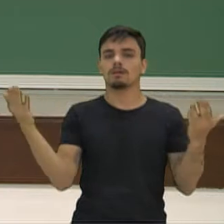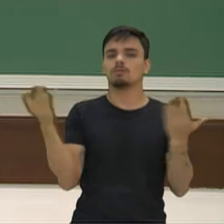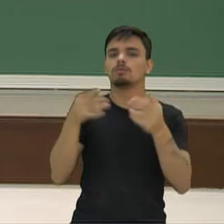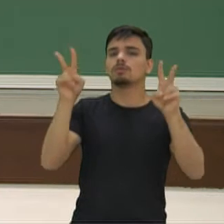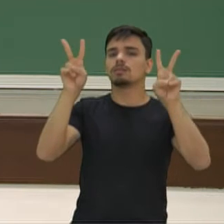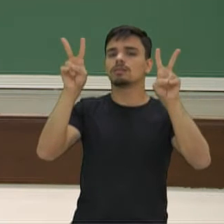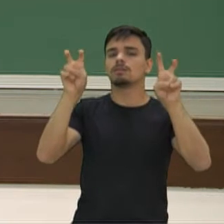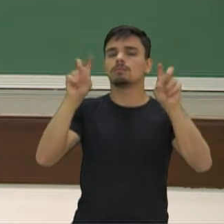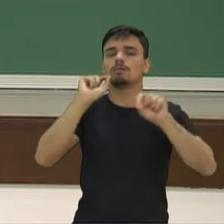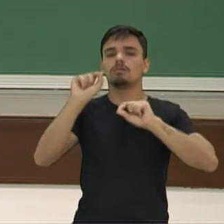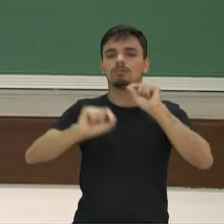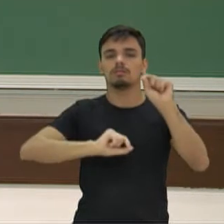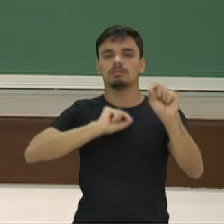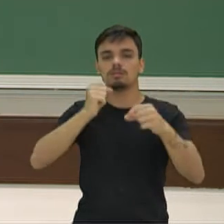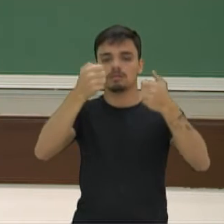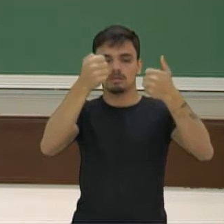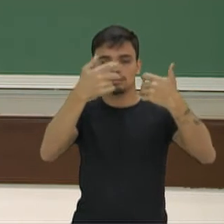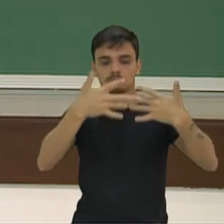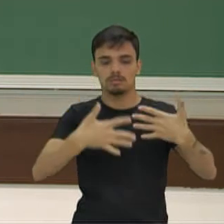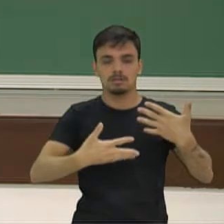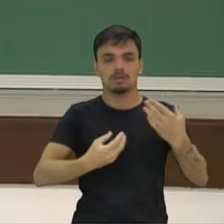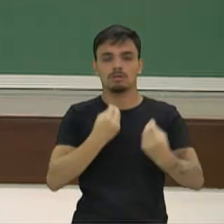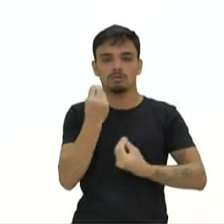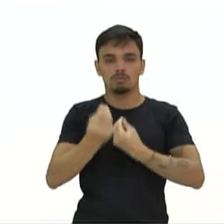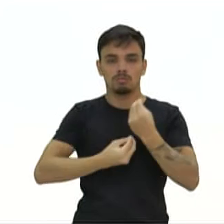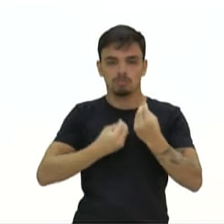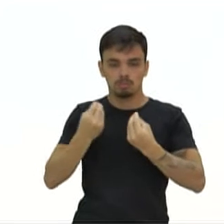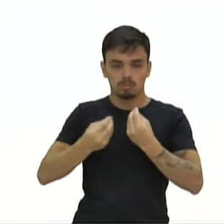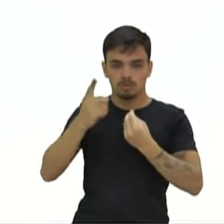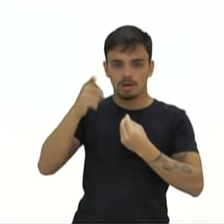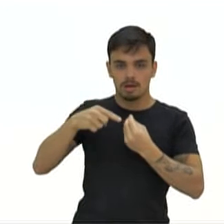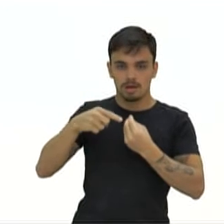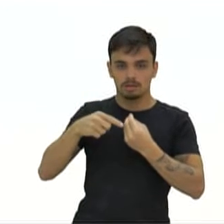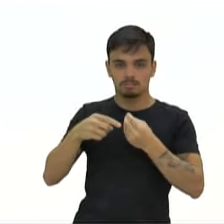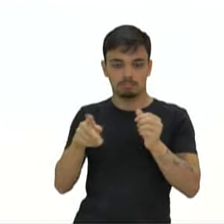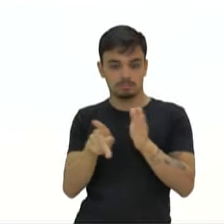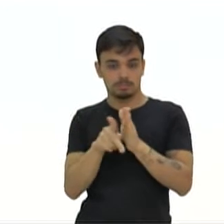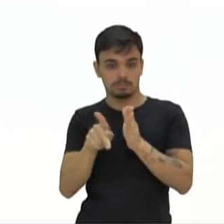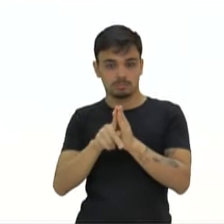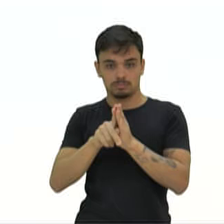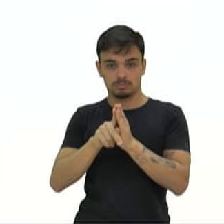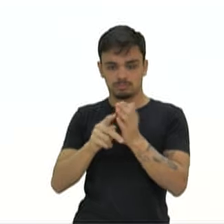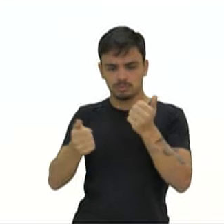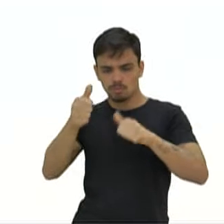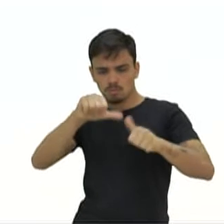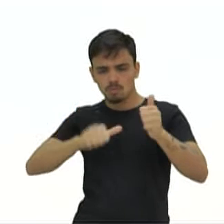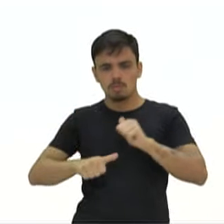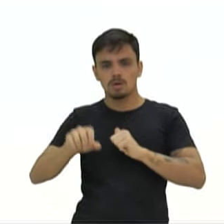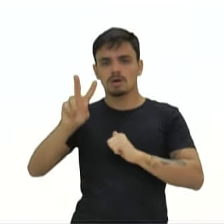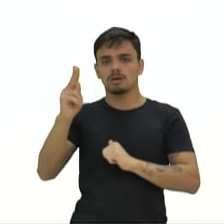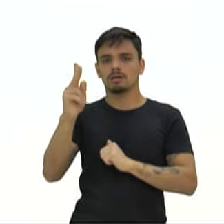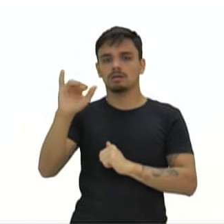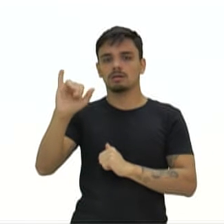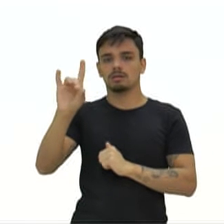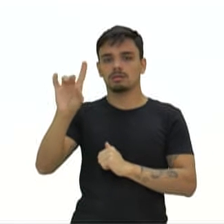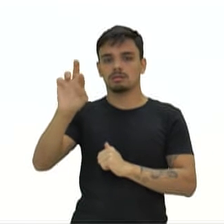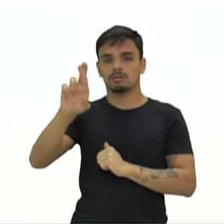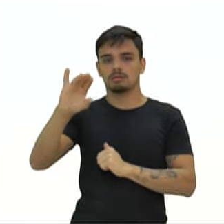de hoje: explicar as formas de degradação dos recursos hídricos mais recorrentes.